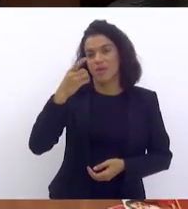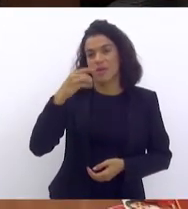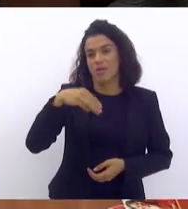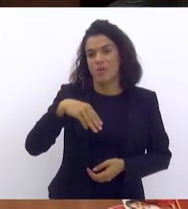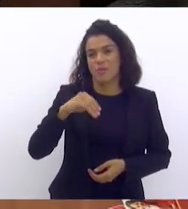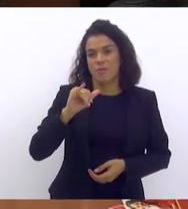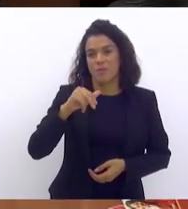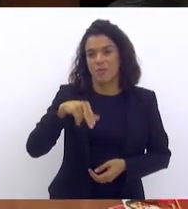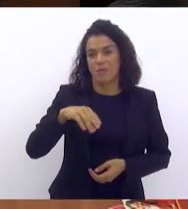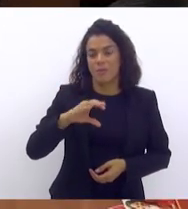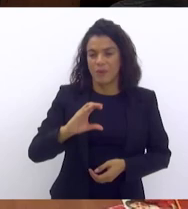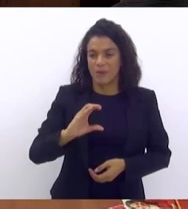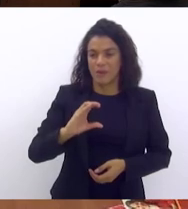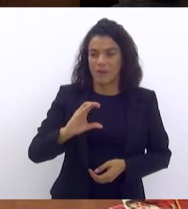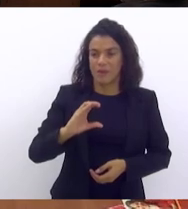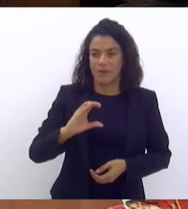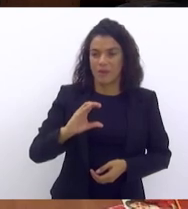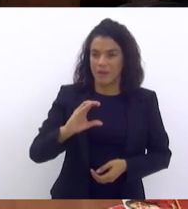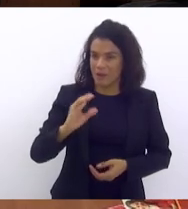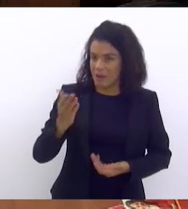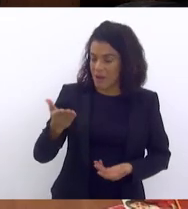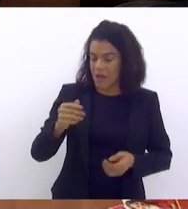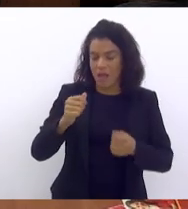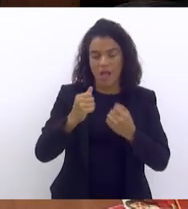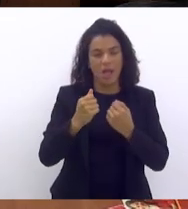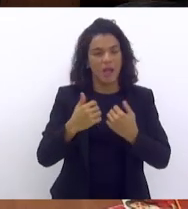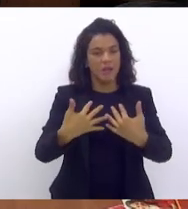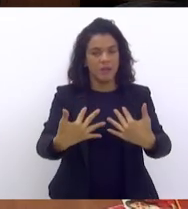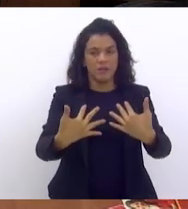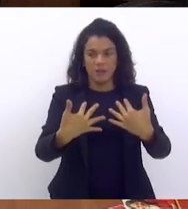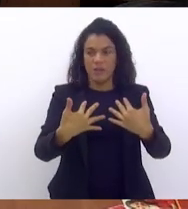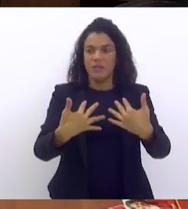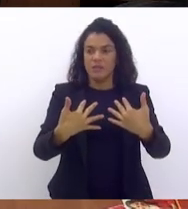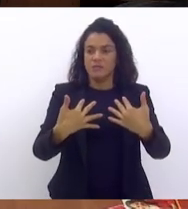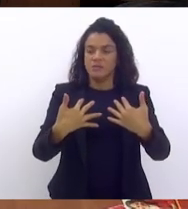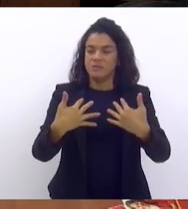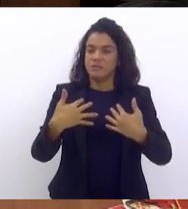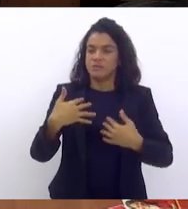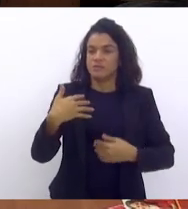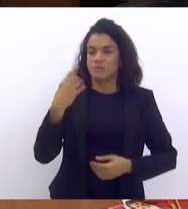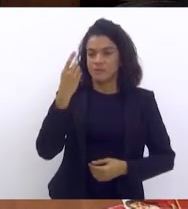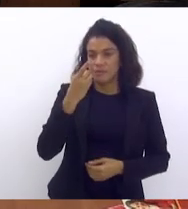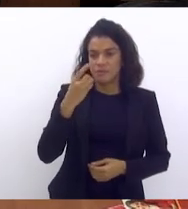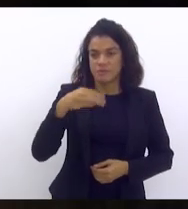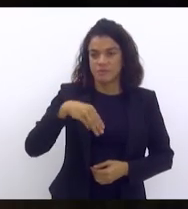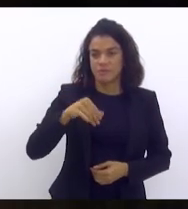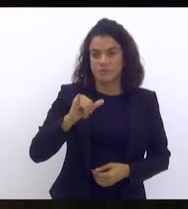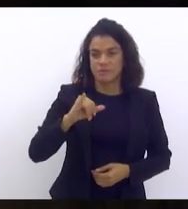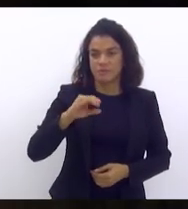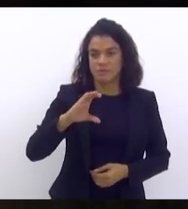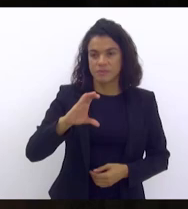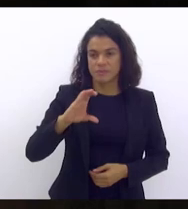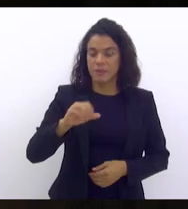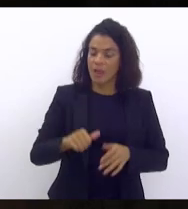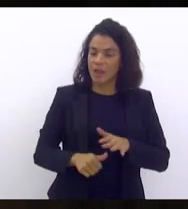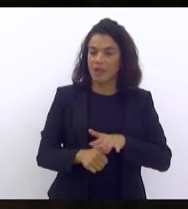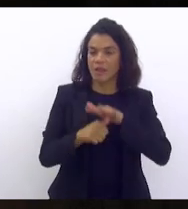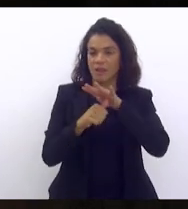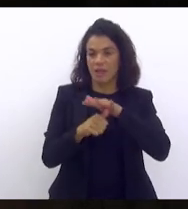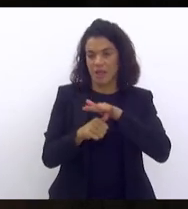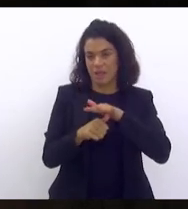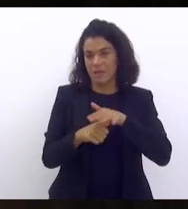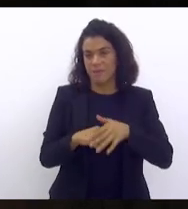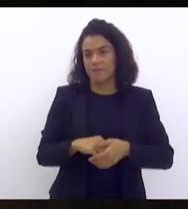uma vez agradeço, né, essa audiência pública aqui. Carlos Mink, ele preside a comissão do Cumpra-se.